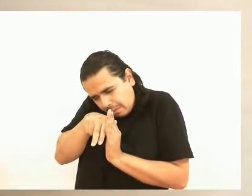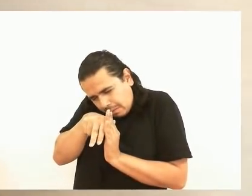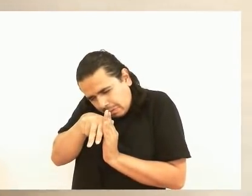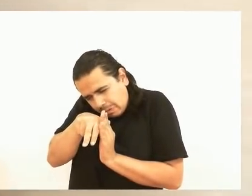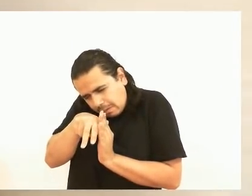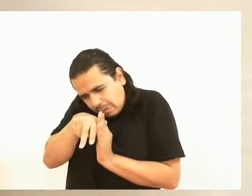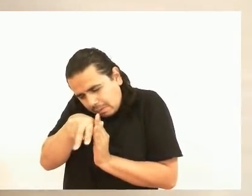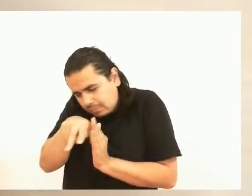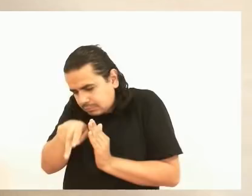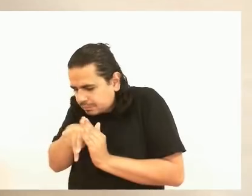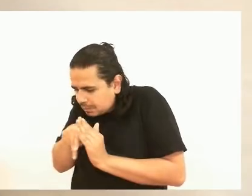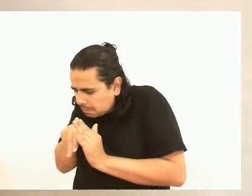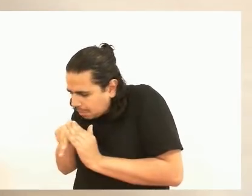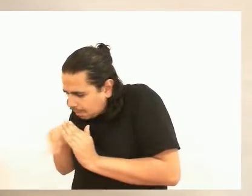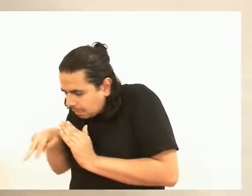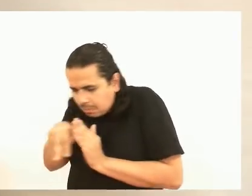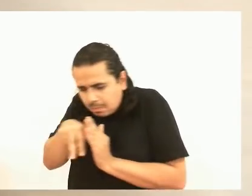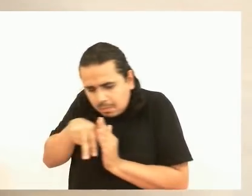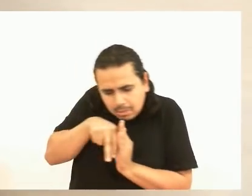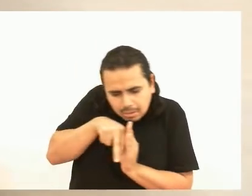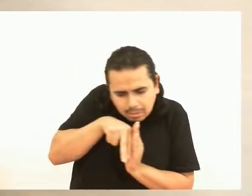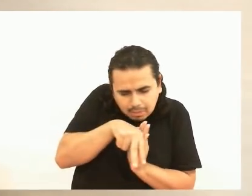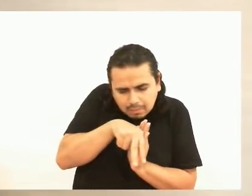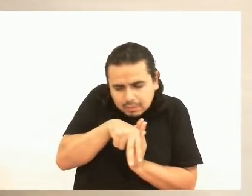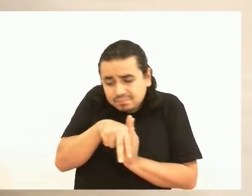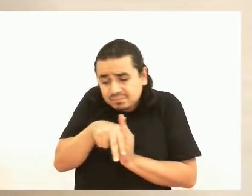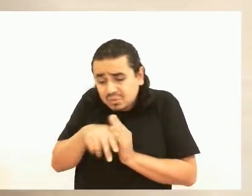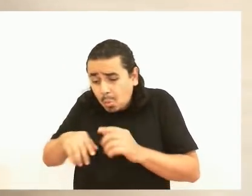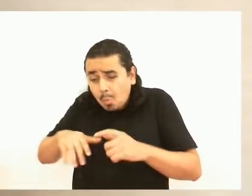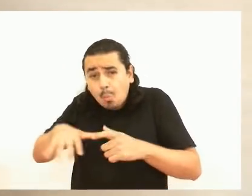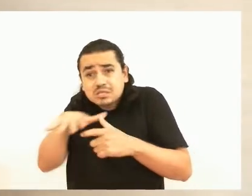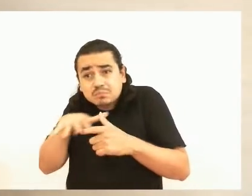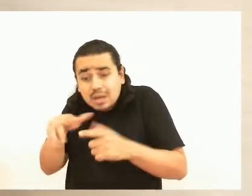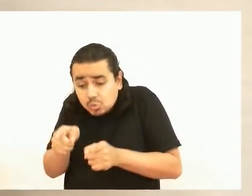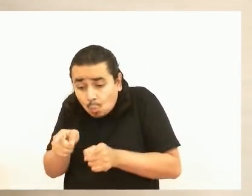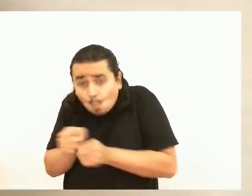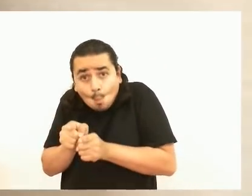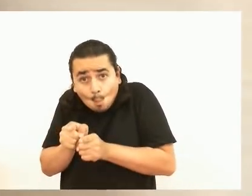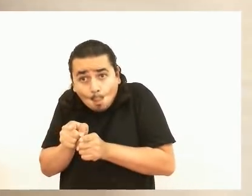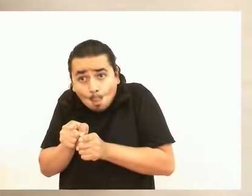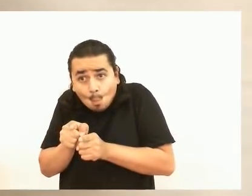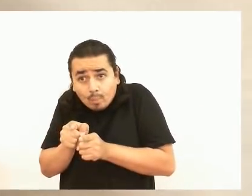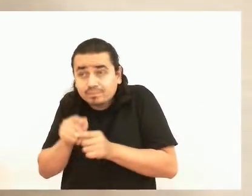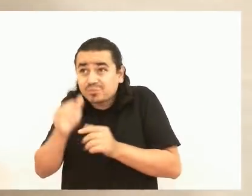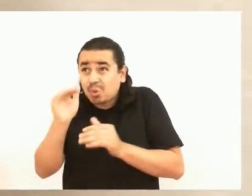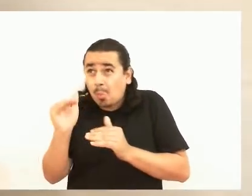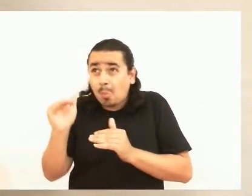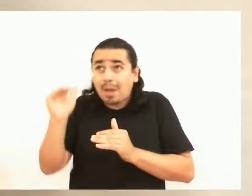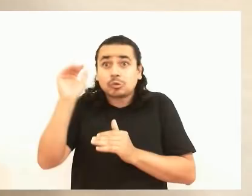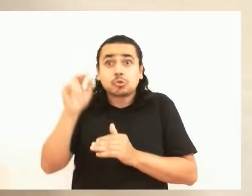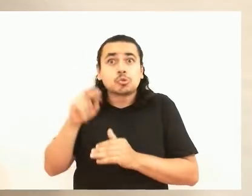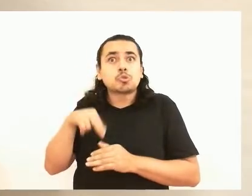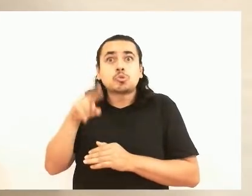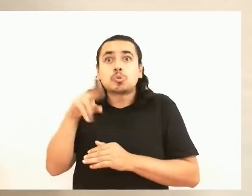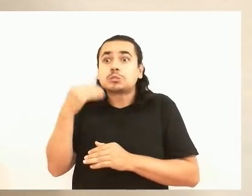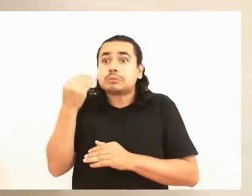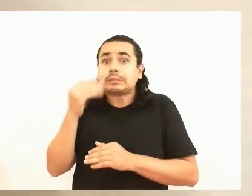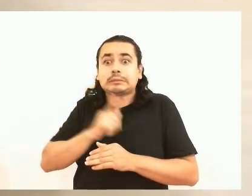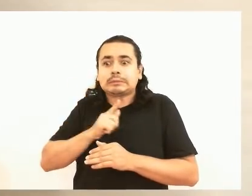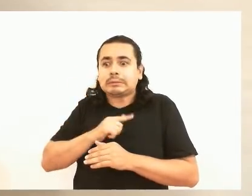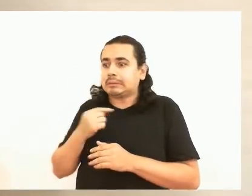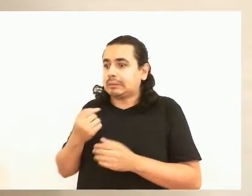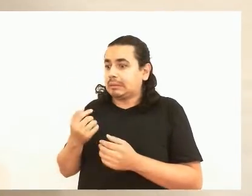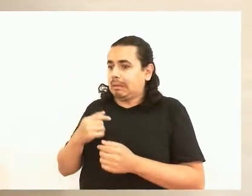que tenha entre as cadeiras por a um adulto que nunca teve essa experiência pode ser